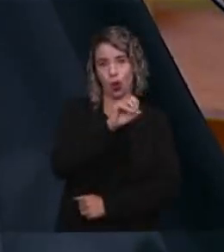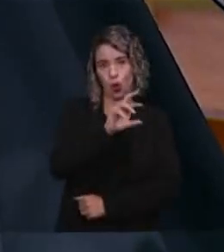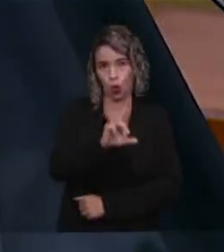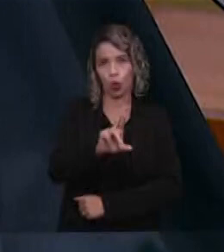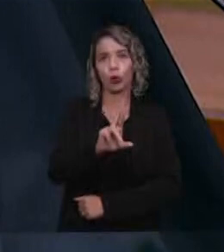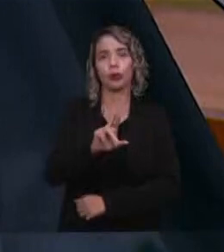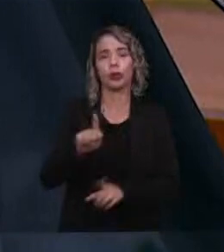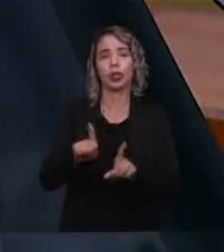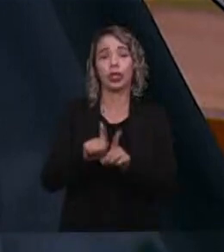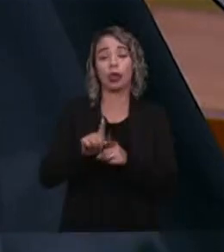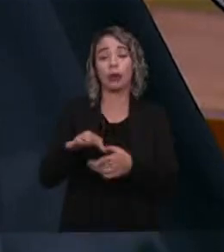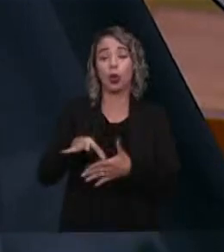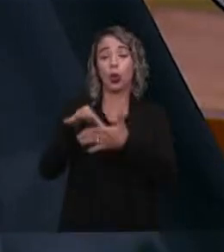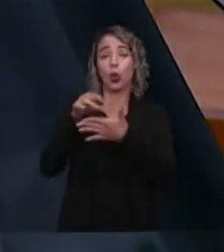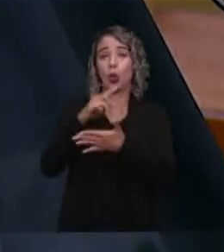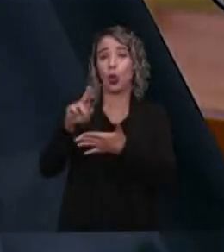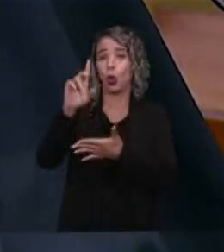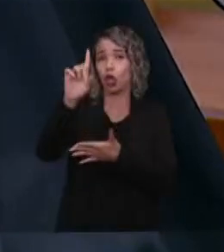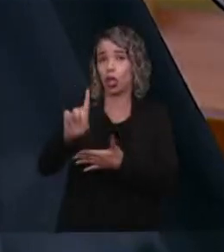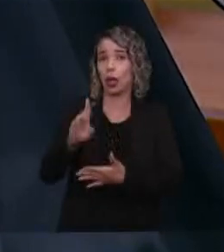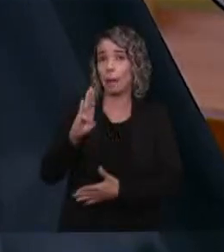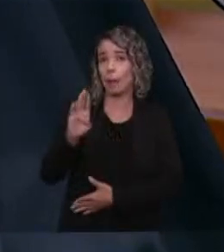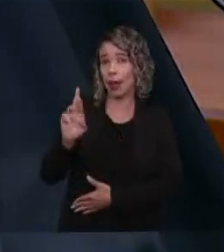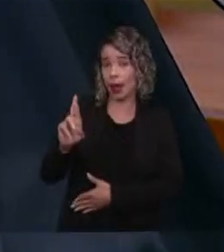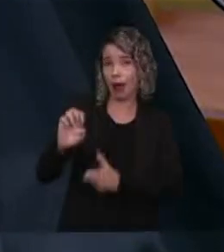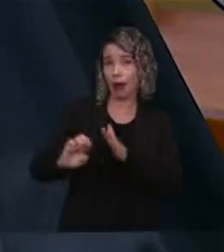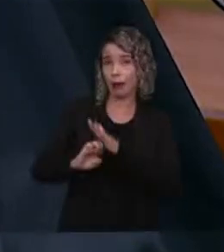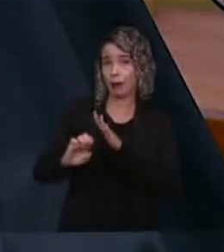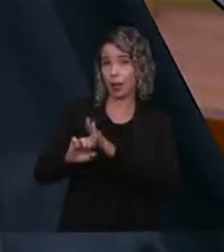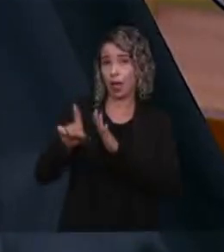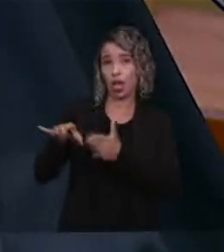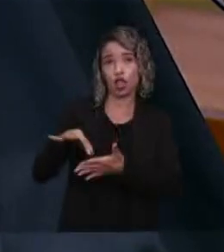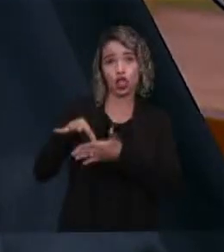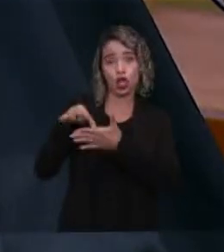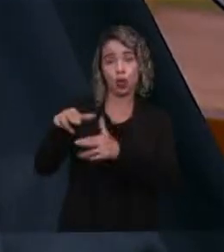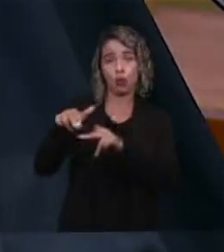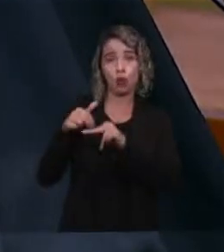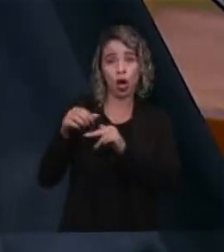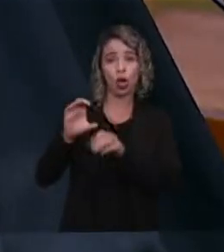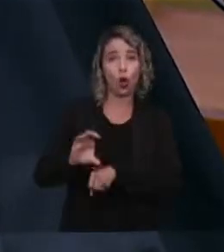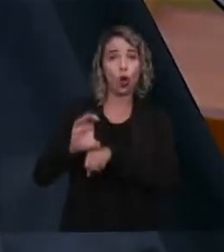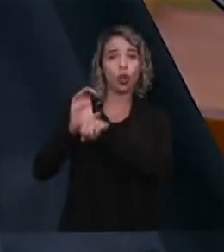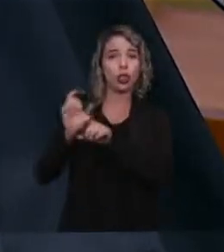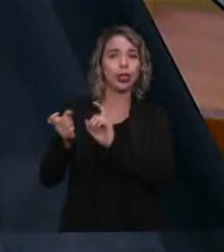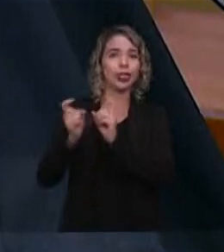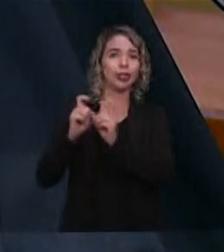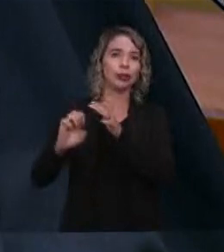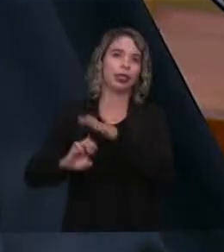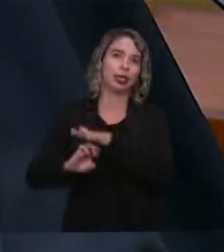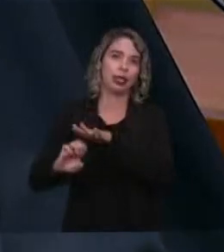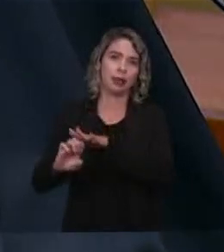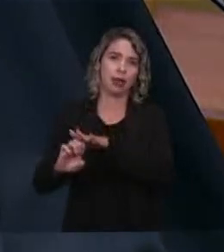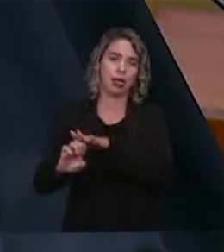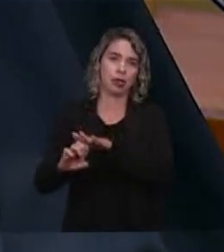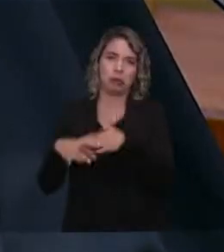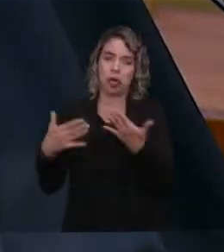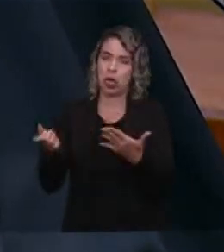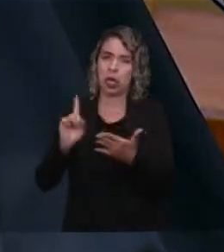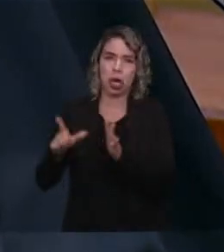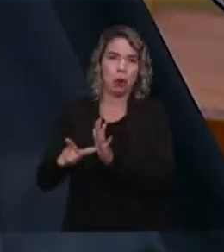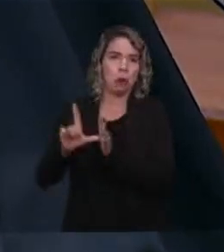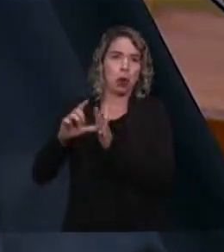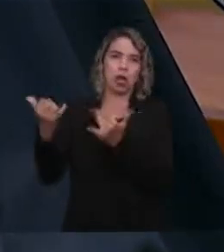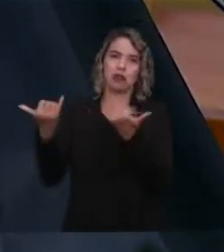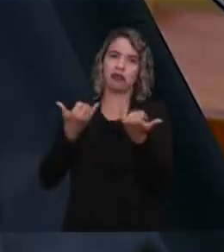E quanto à sua nomeação para a diretoria da BR Distribuidora, esclarece que foi indicado pelo Conselho de Administração da empresa, não tendo sido